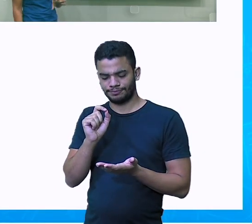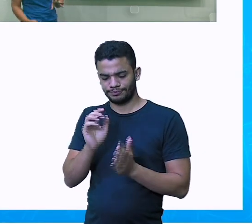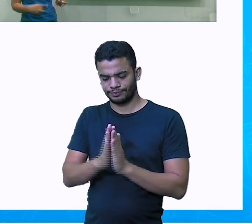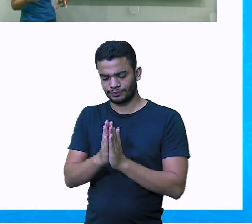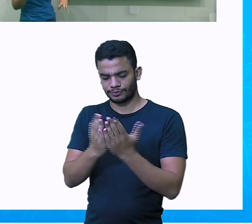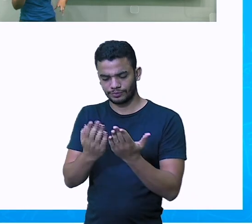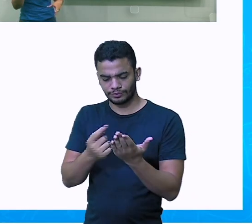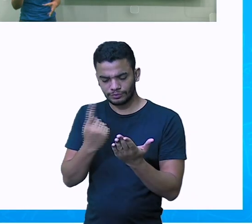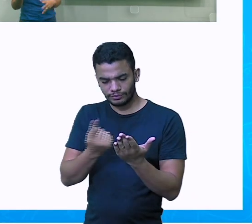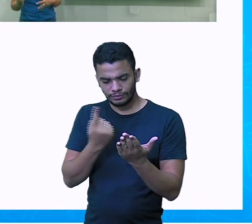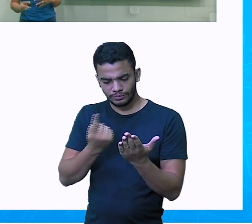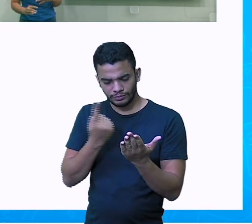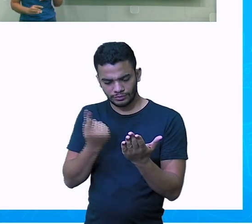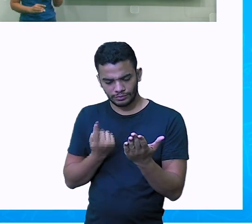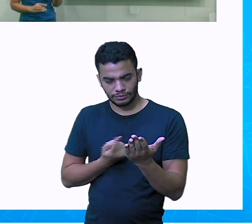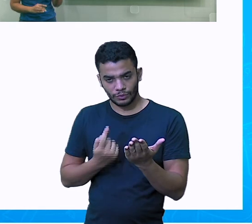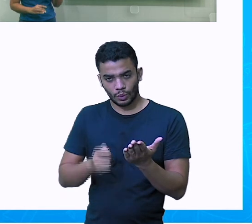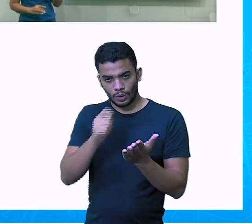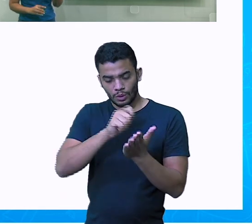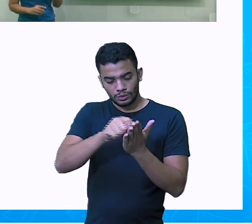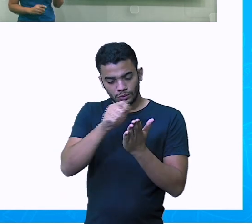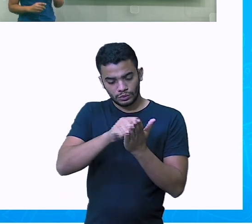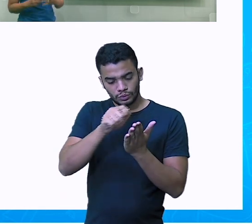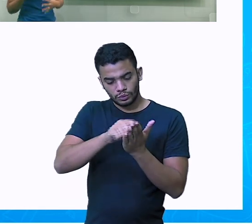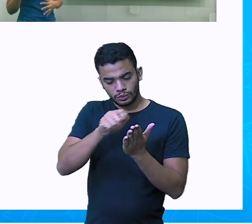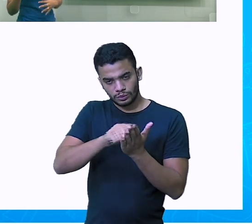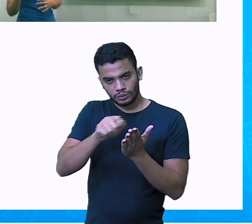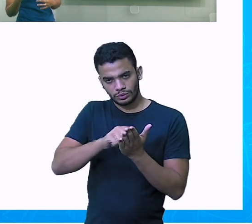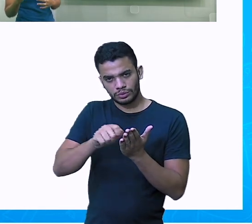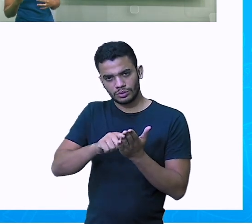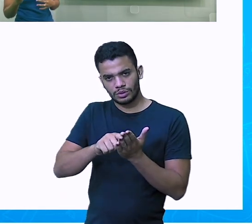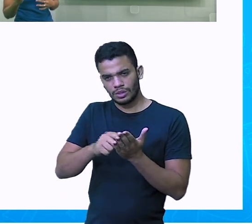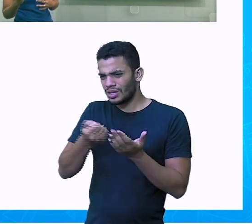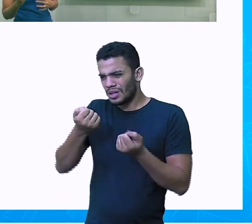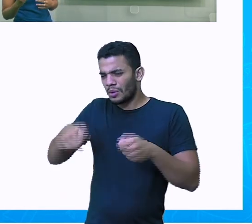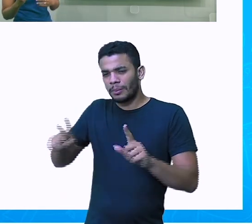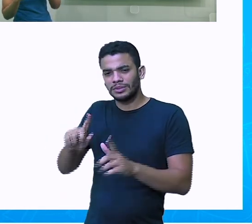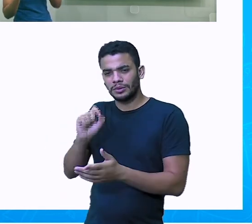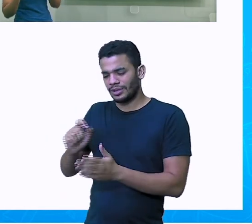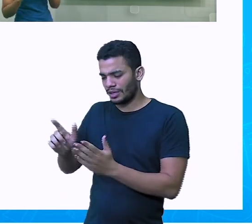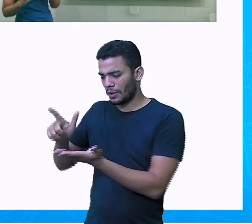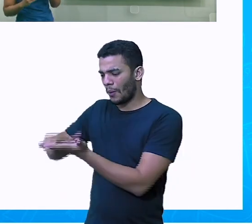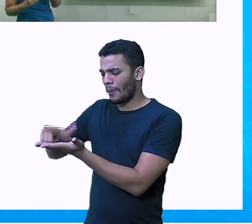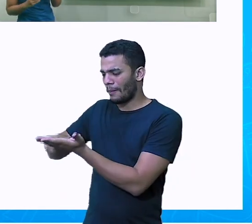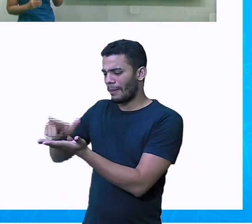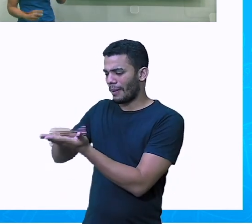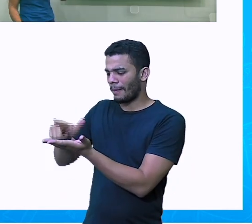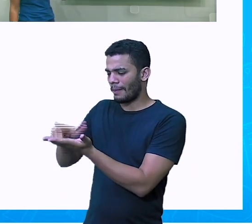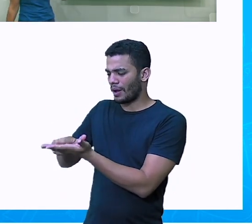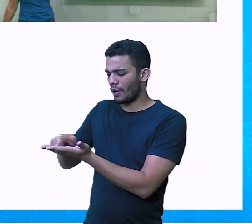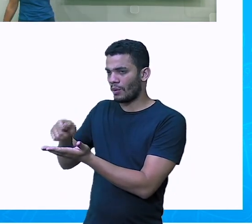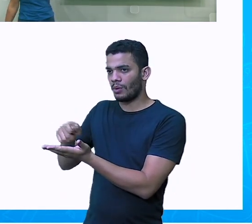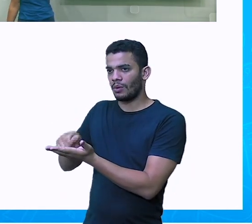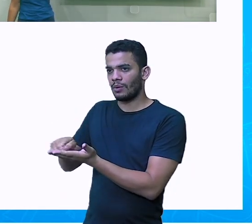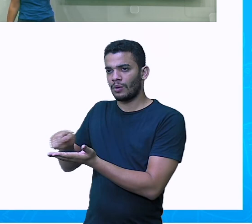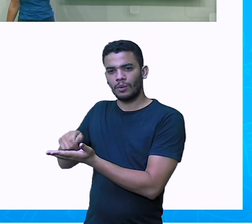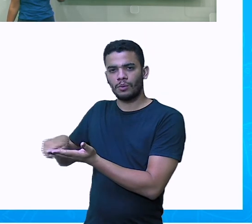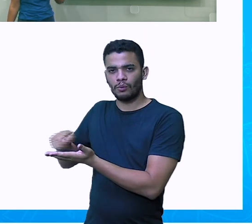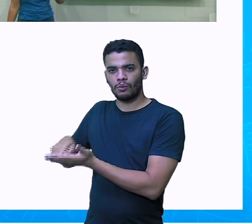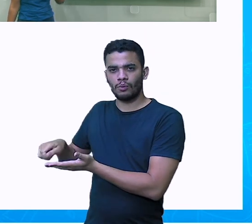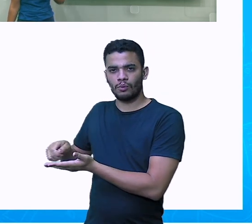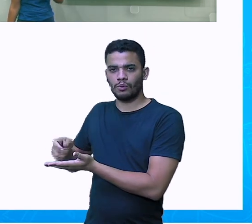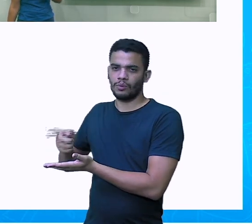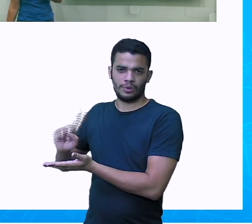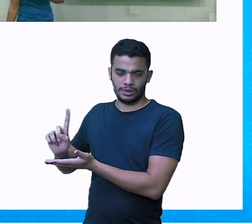precisa ser em envelope separado, né? Ter o modelo assim de